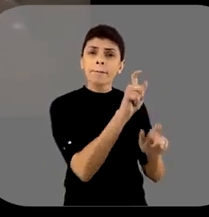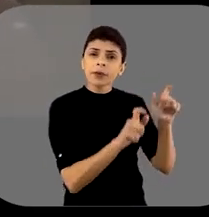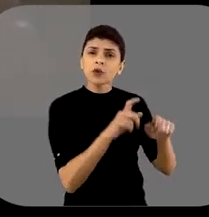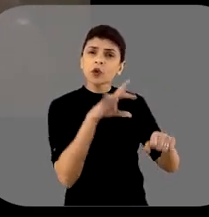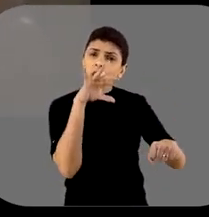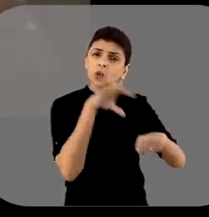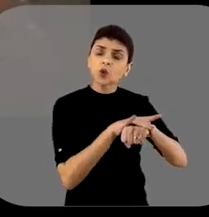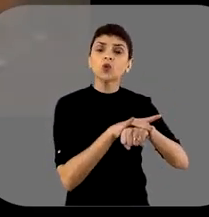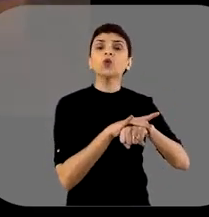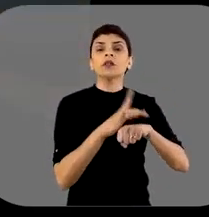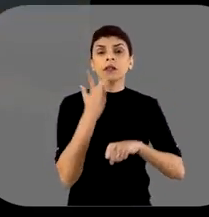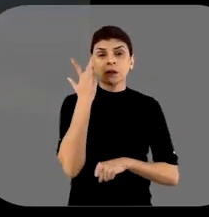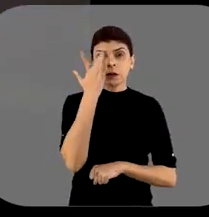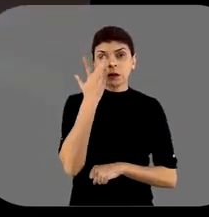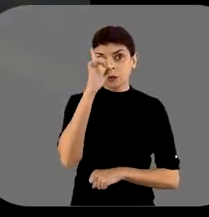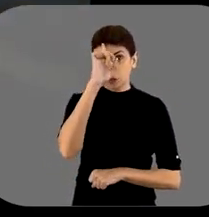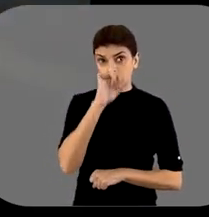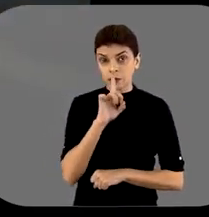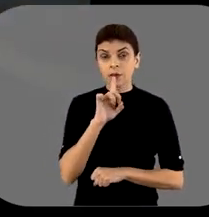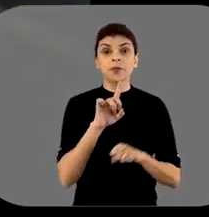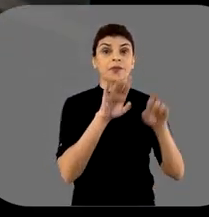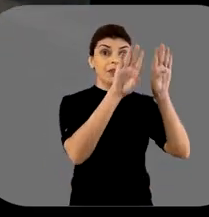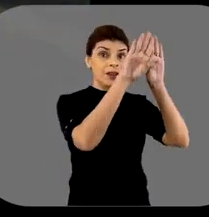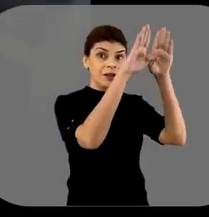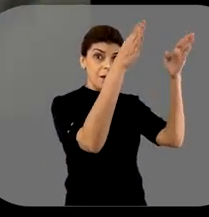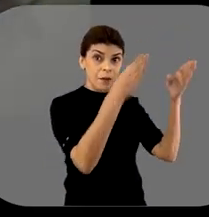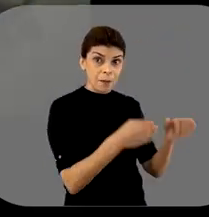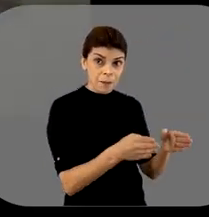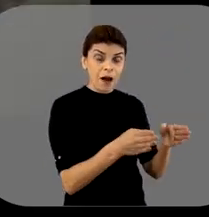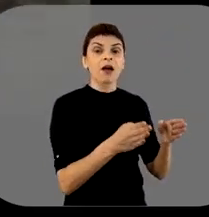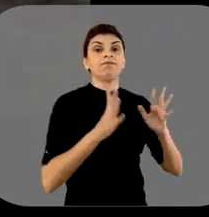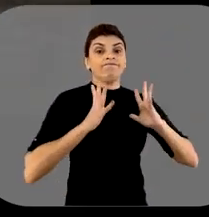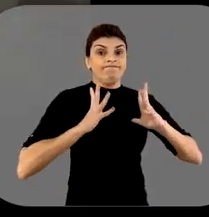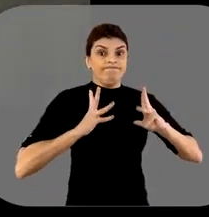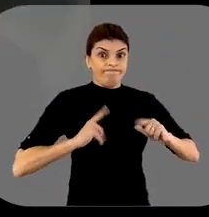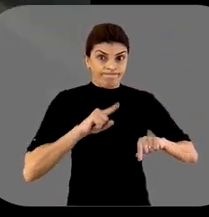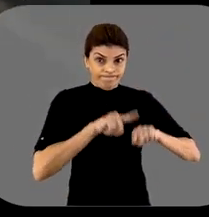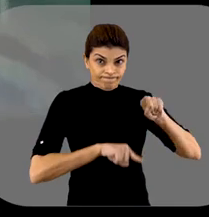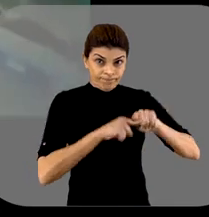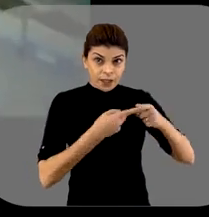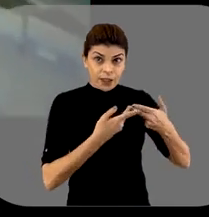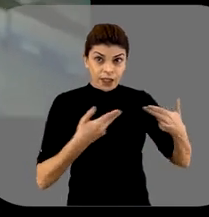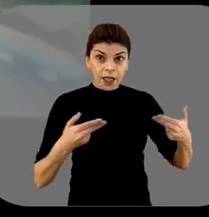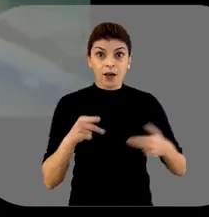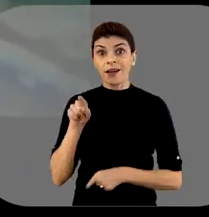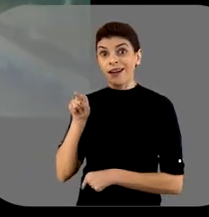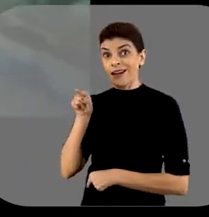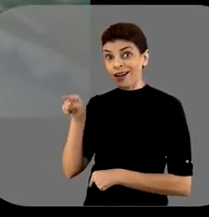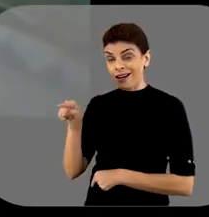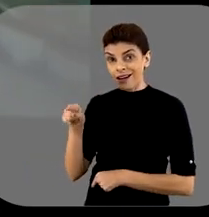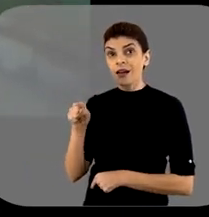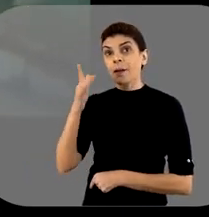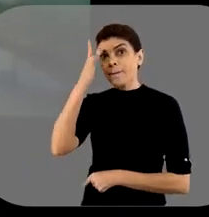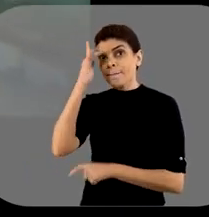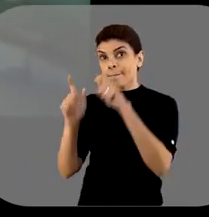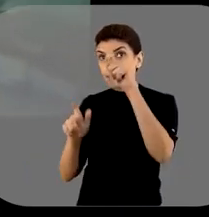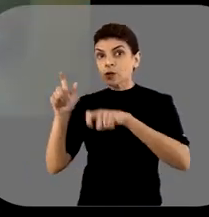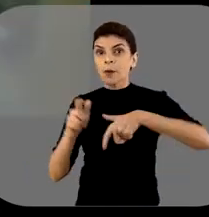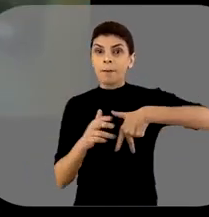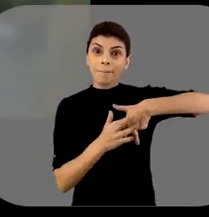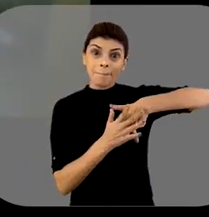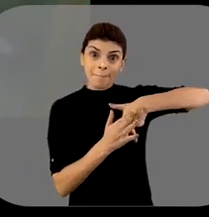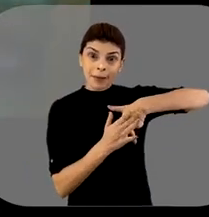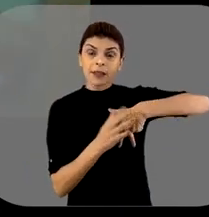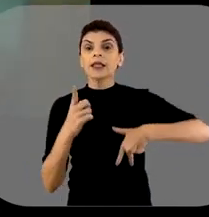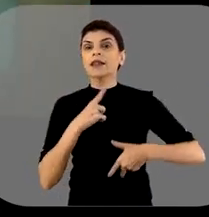aos doentes de malária. Um armário com material esterilizado. Esse aqui são os pacientes